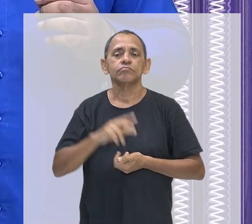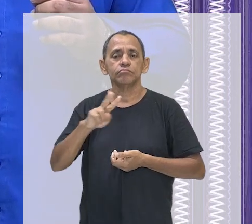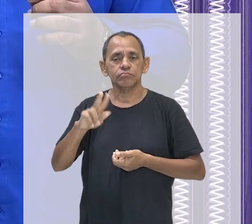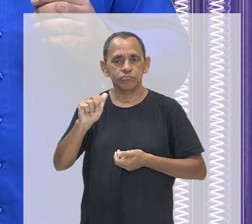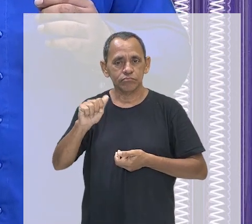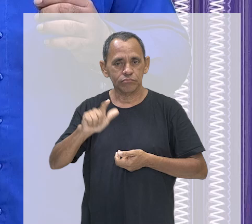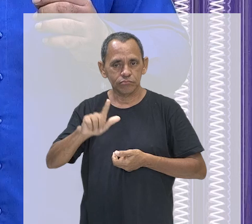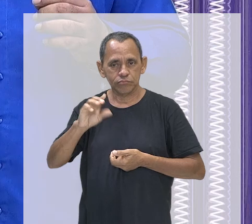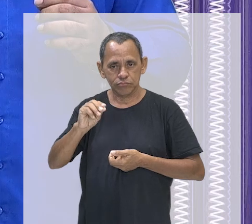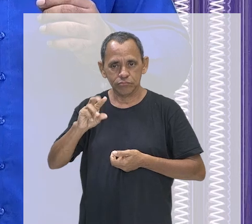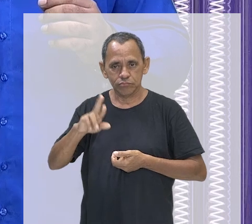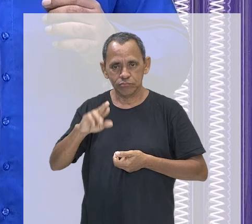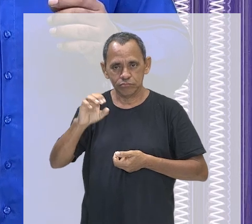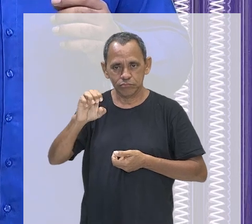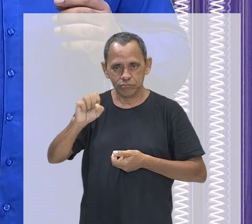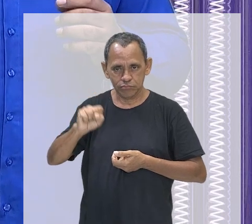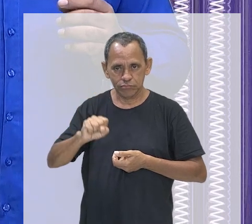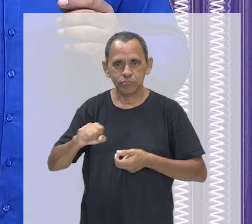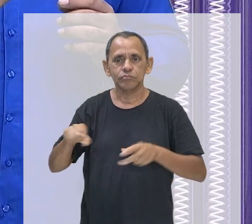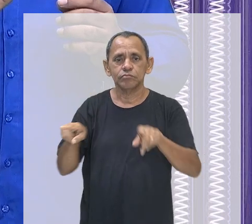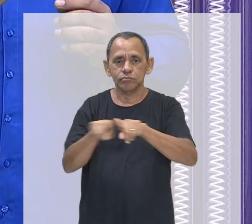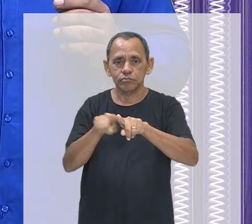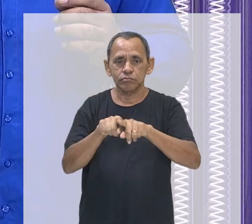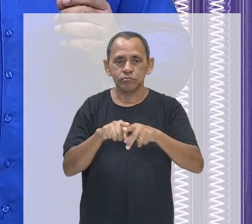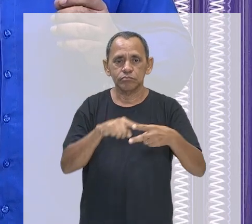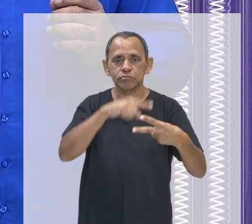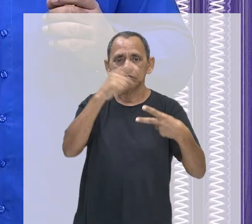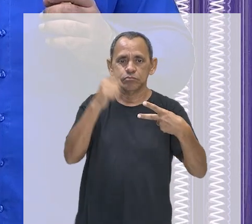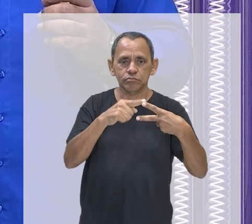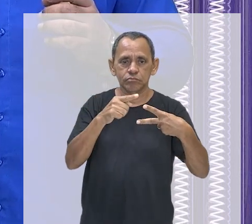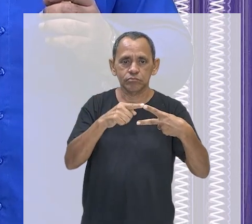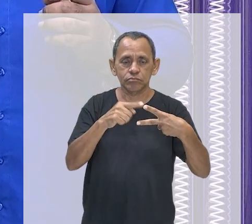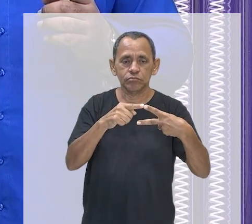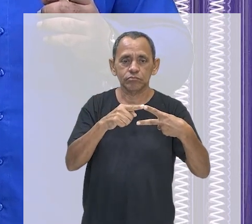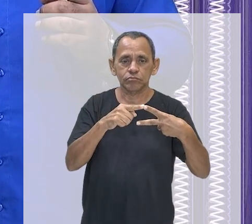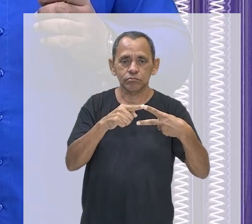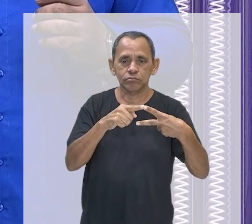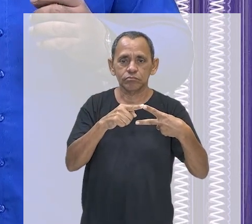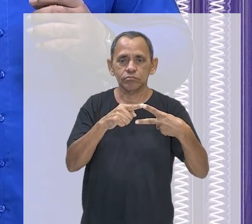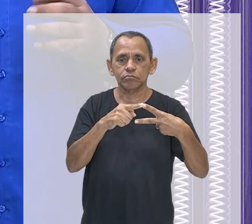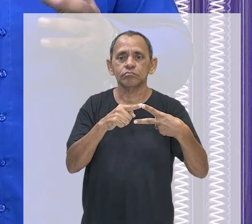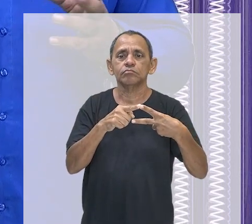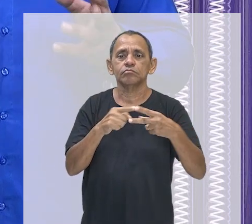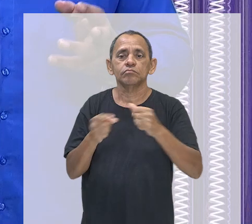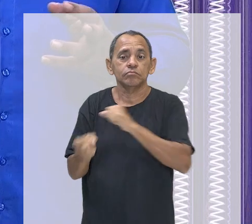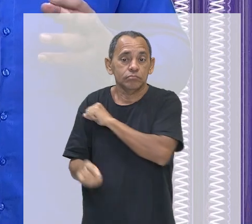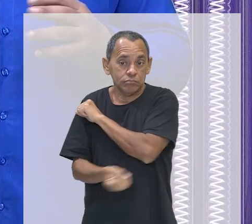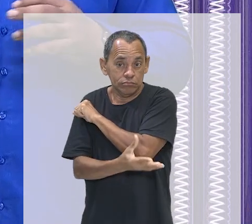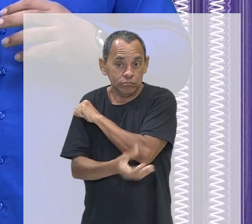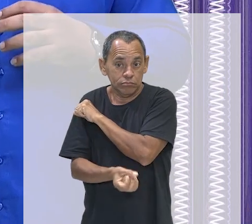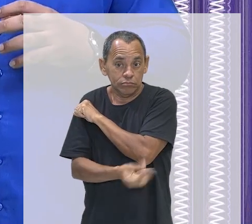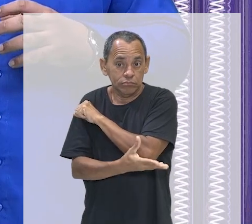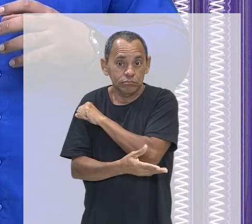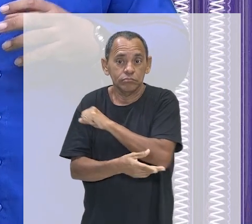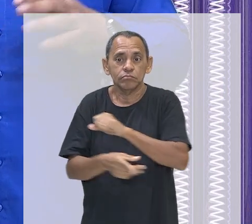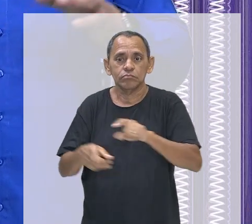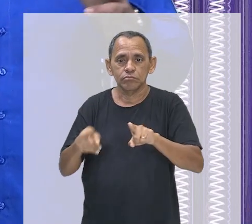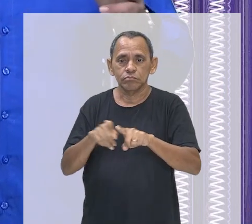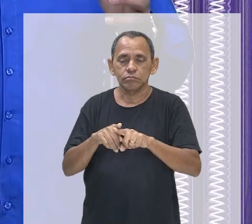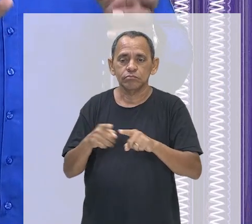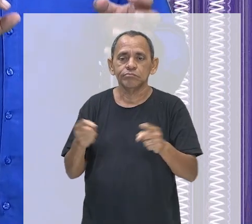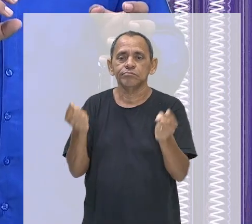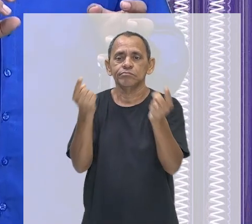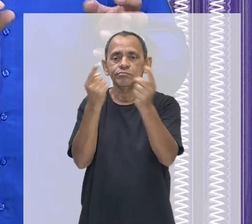esse contravalor se opõe. Então nós temos aí como exemplos a corrupção, que se opõe à